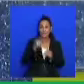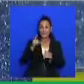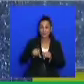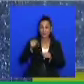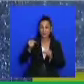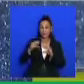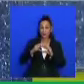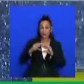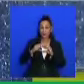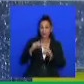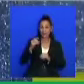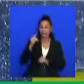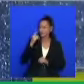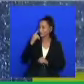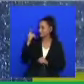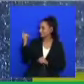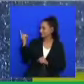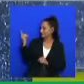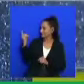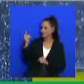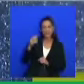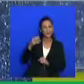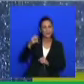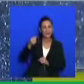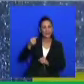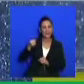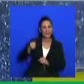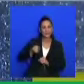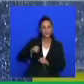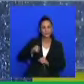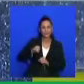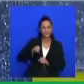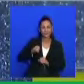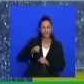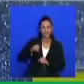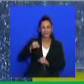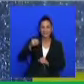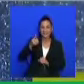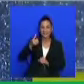número. Bola branca, número